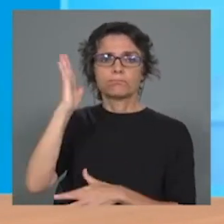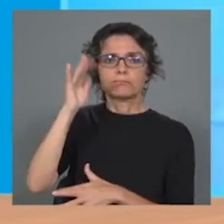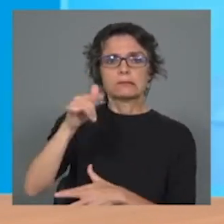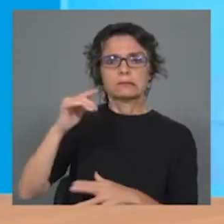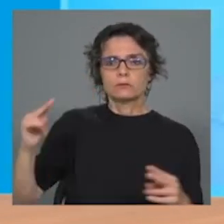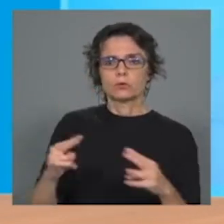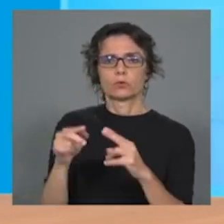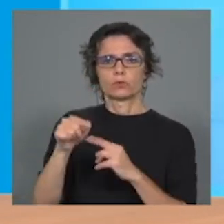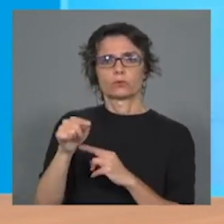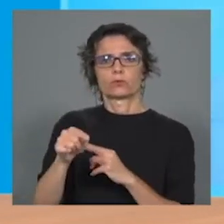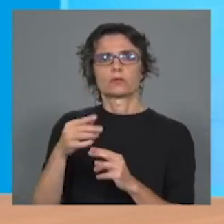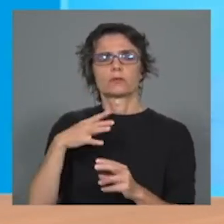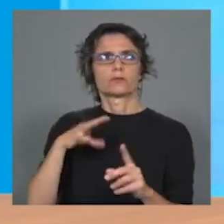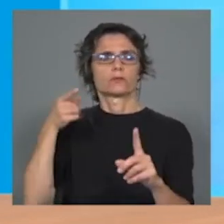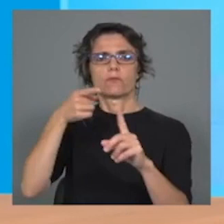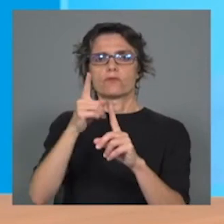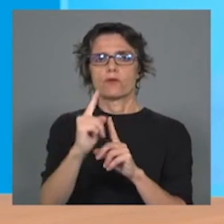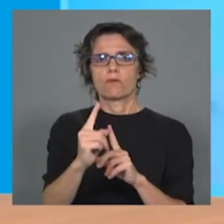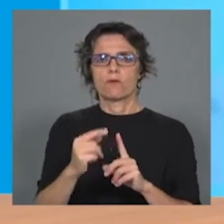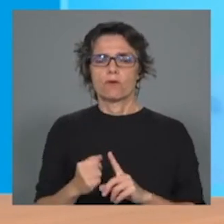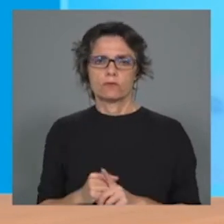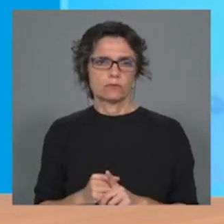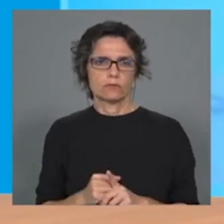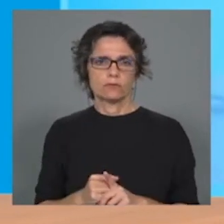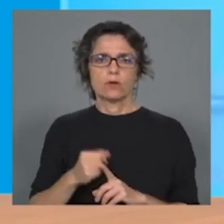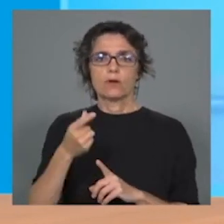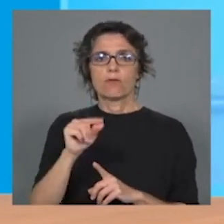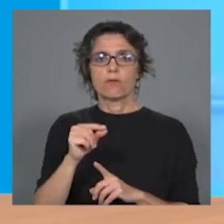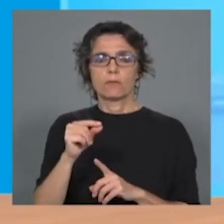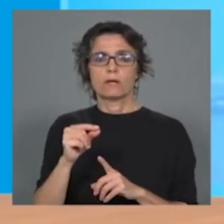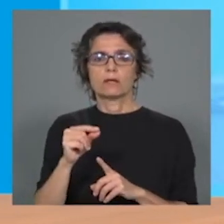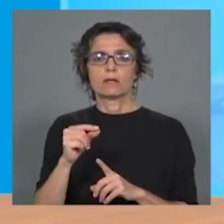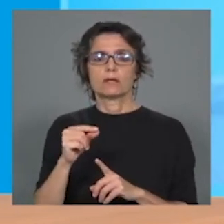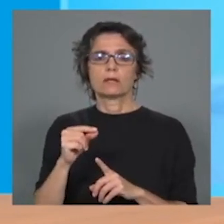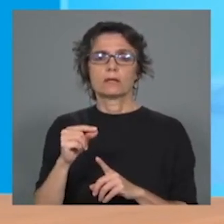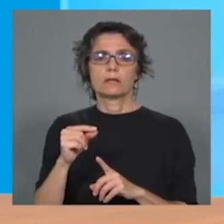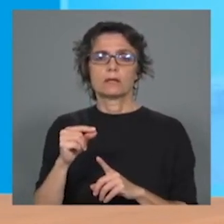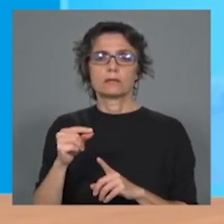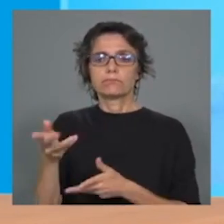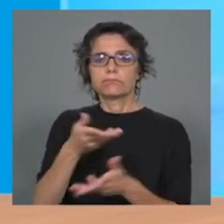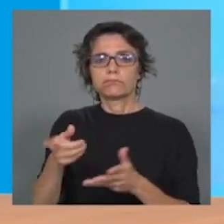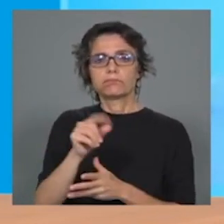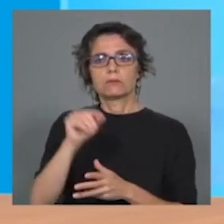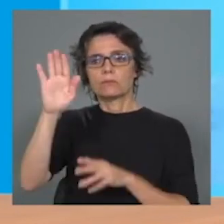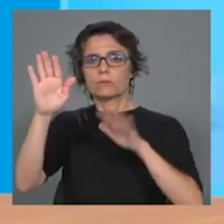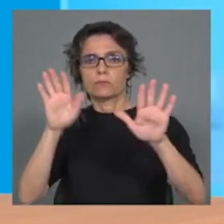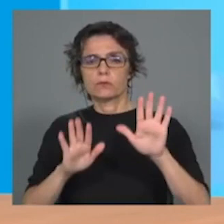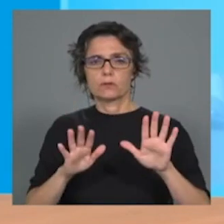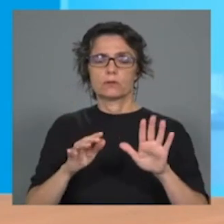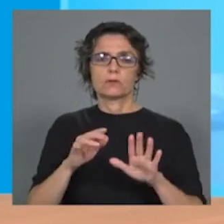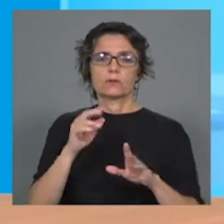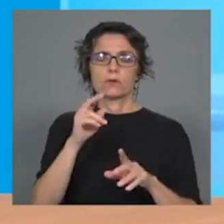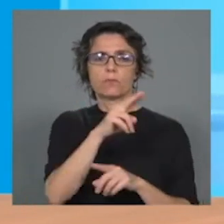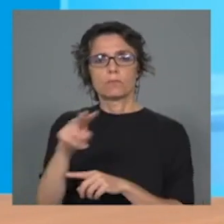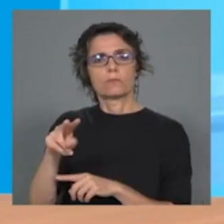coincide também com uma exposição que está no Museu da Presidência da República